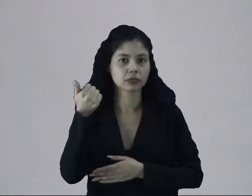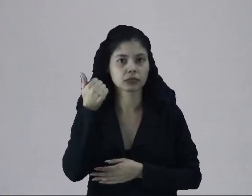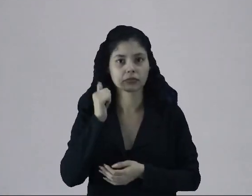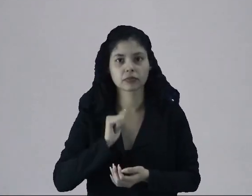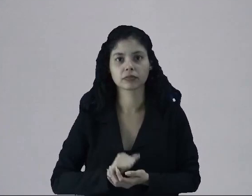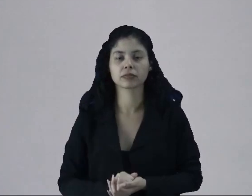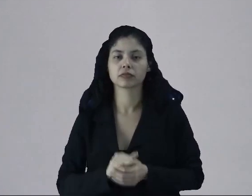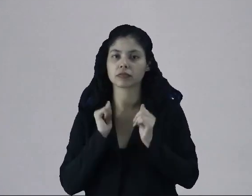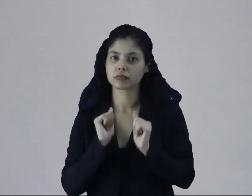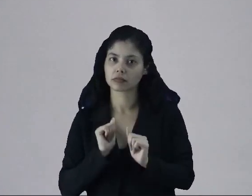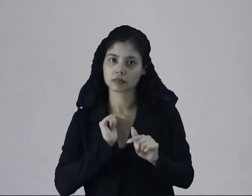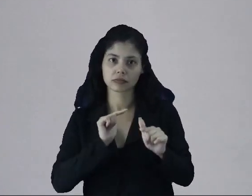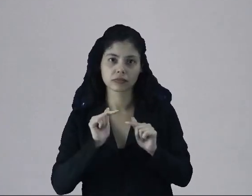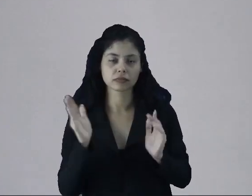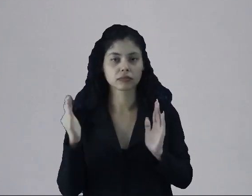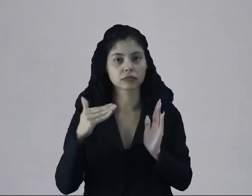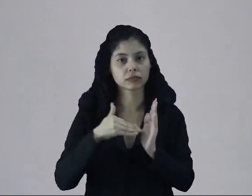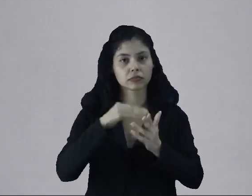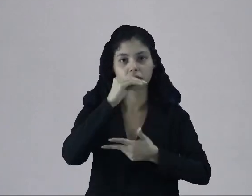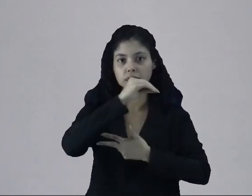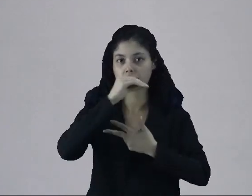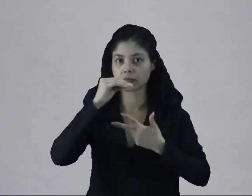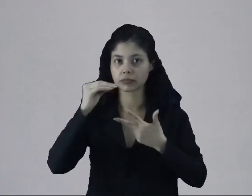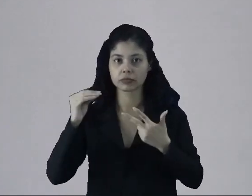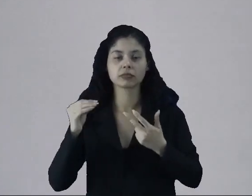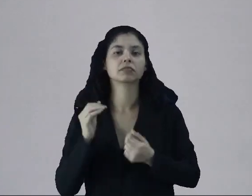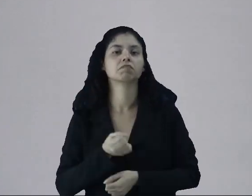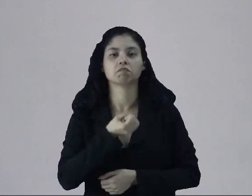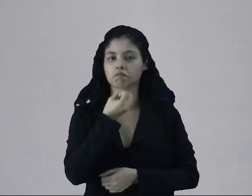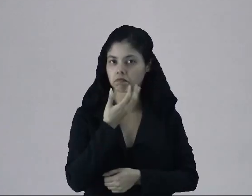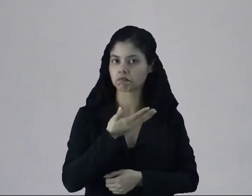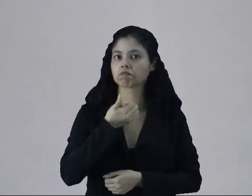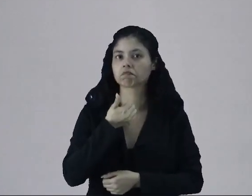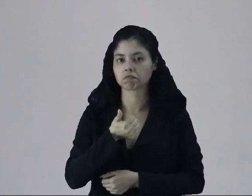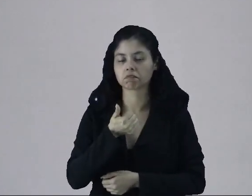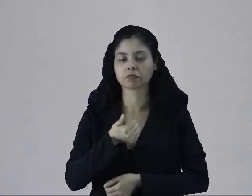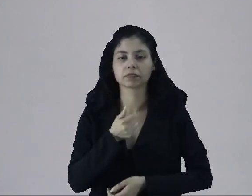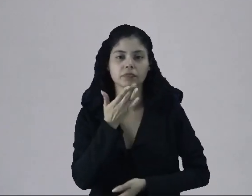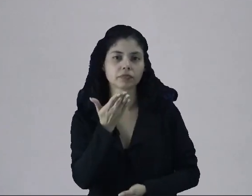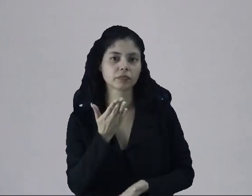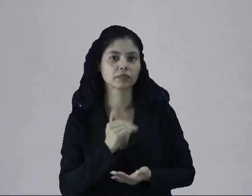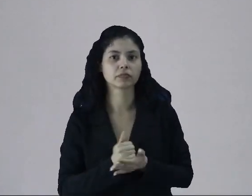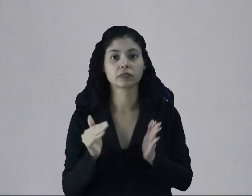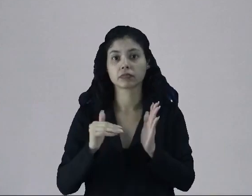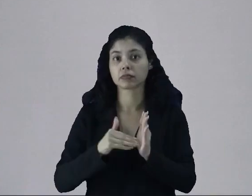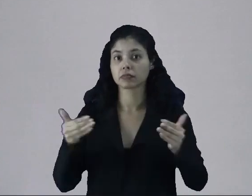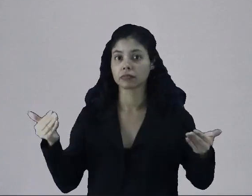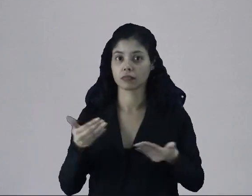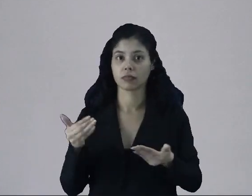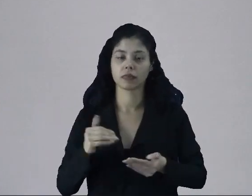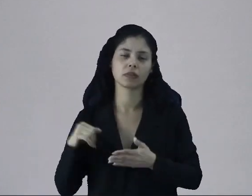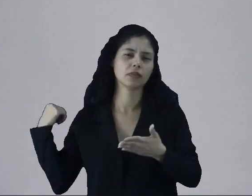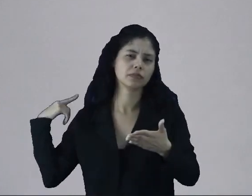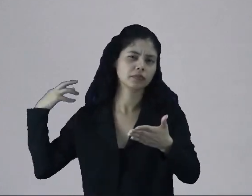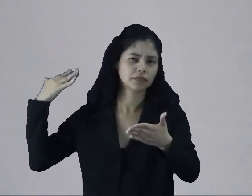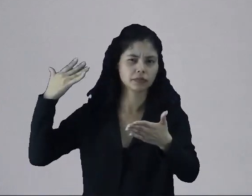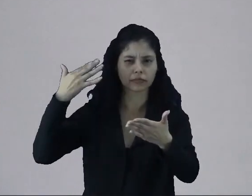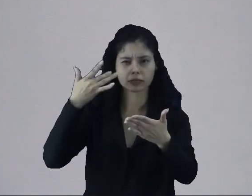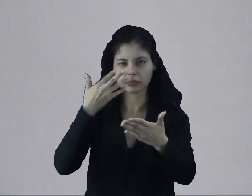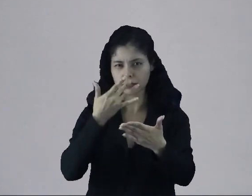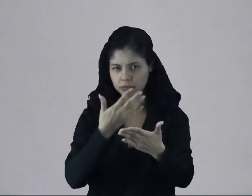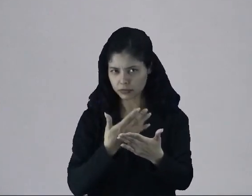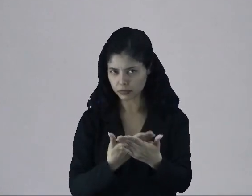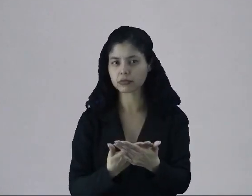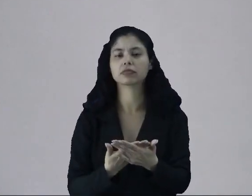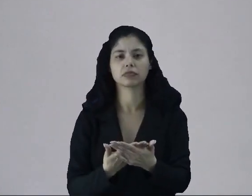você pode trabalhar até o Enem, vai ser positivo para você. Até agora a gente veio desde o princípio